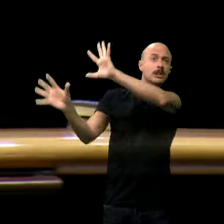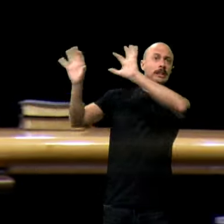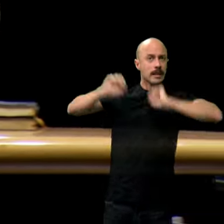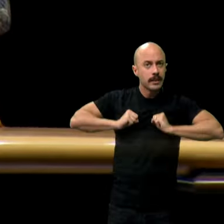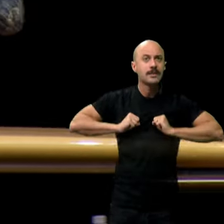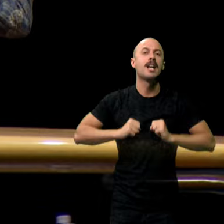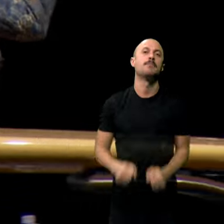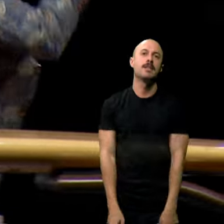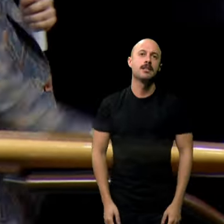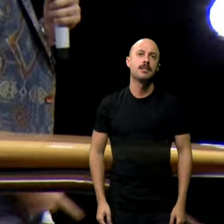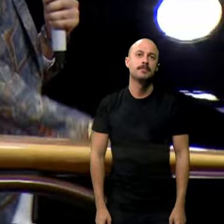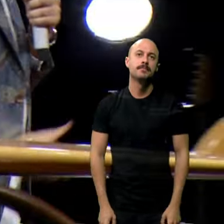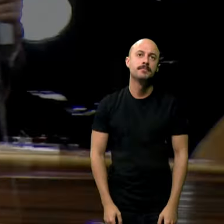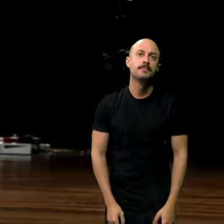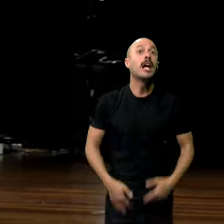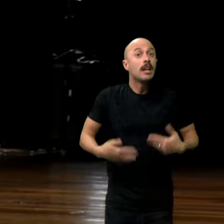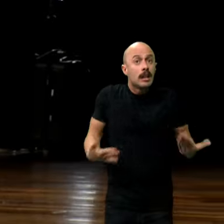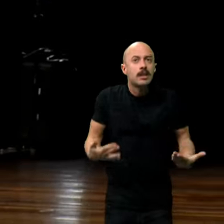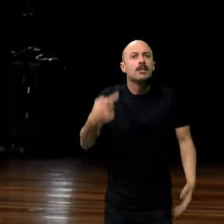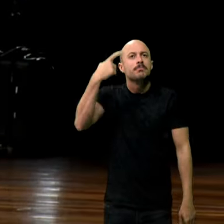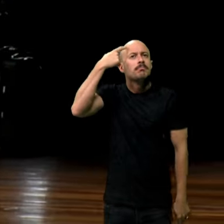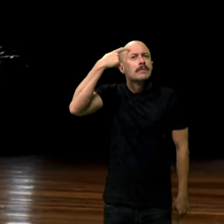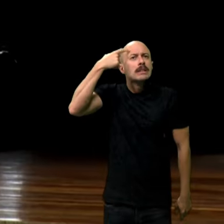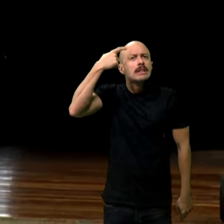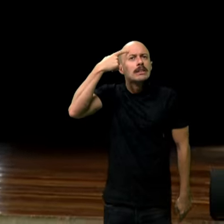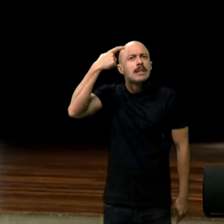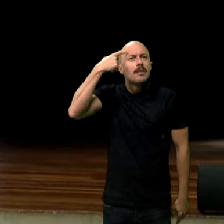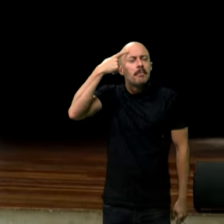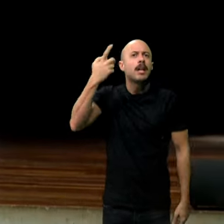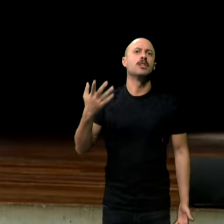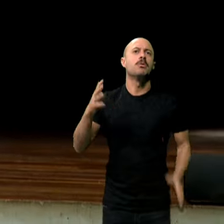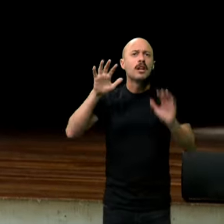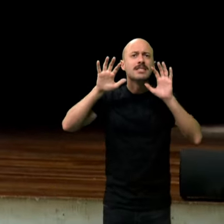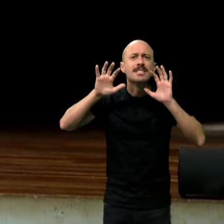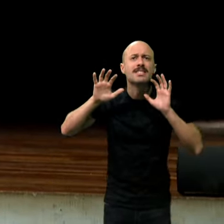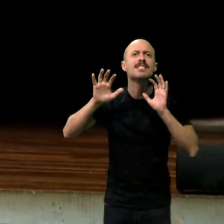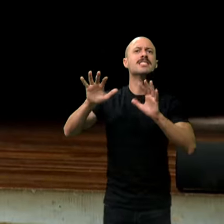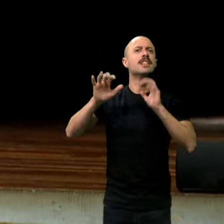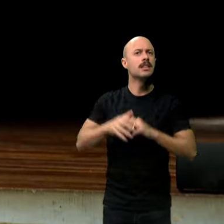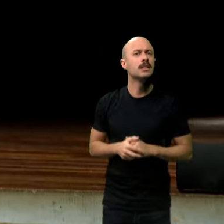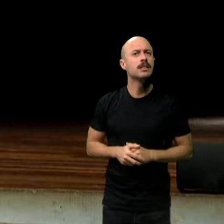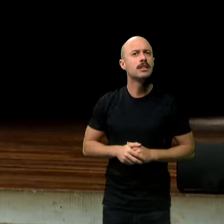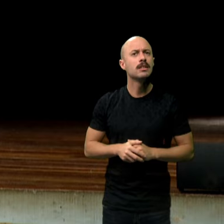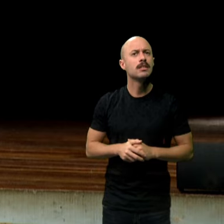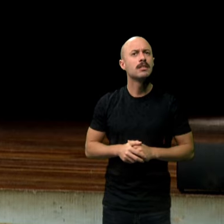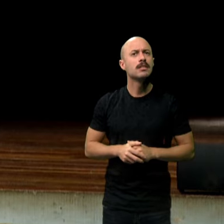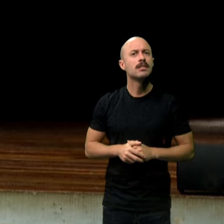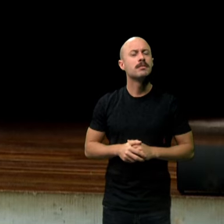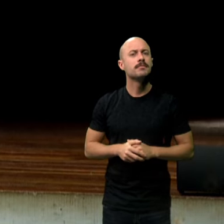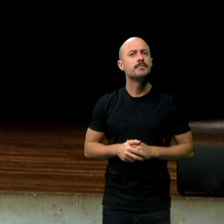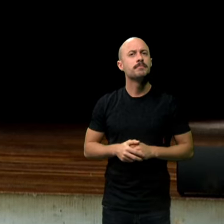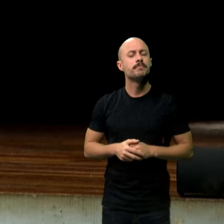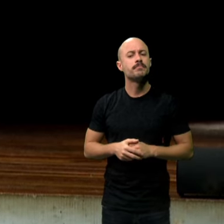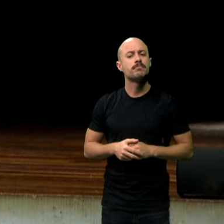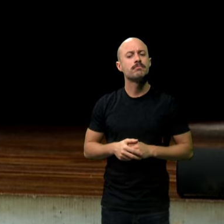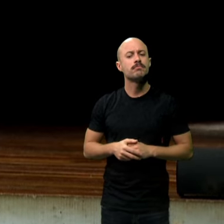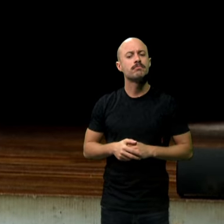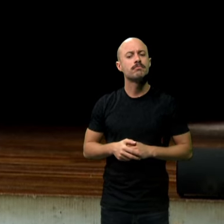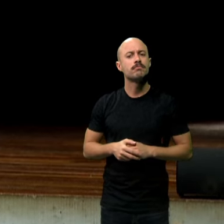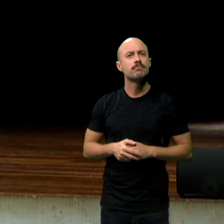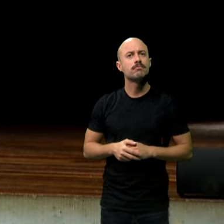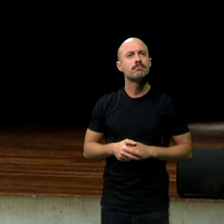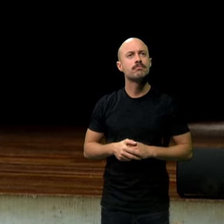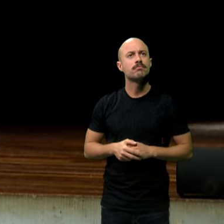E essa fé não é um pensamento intelectual. Não é você ter uma descrição do grego. Ah, é a fé,